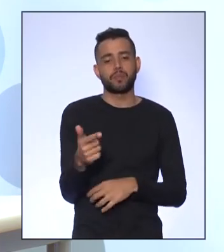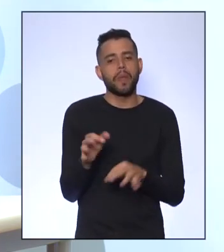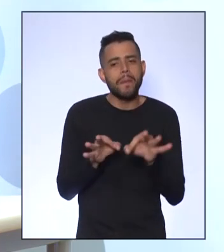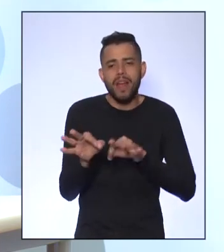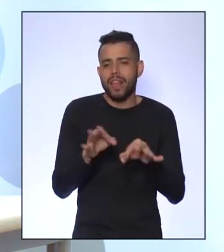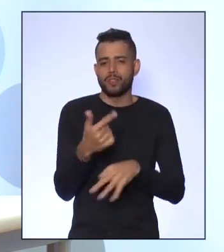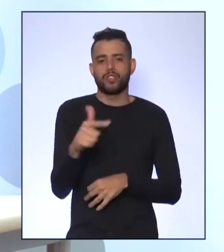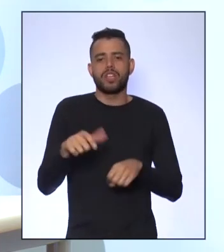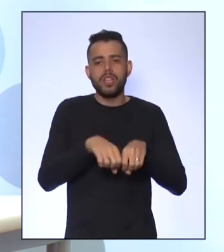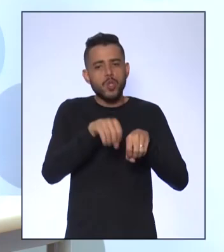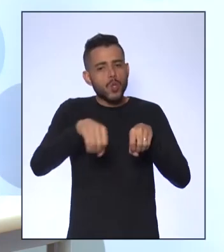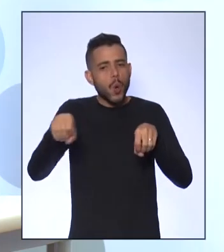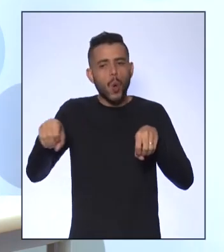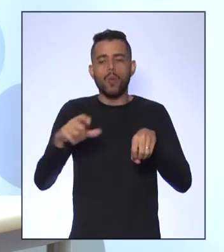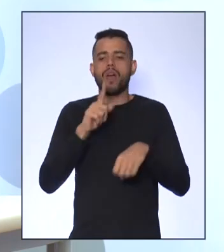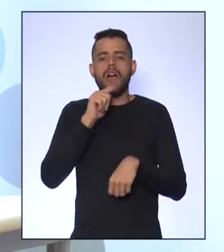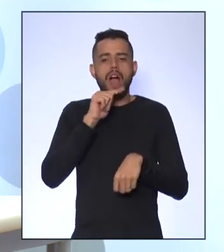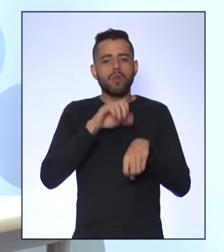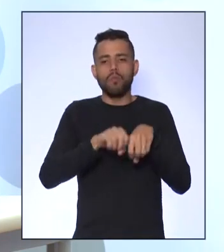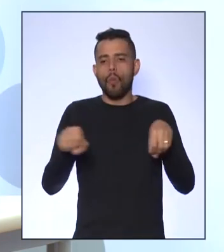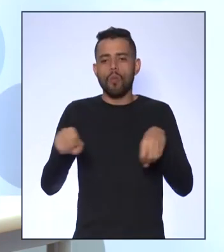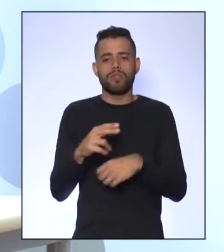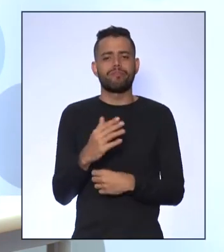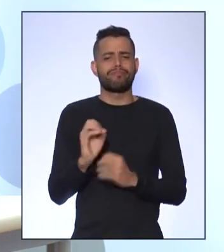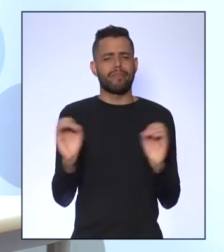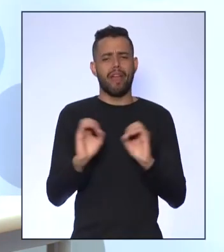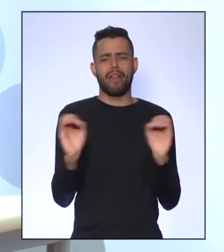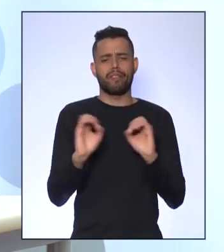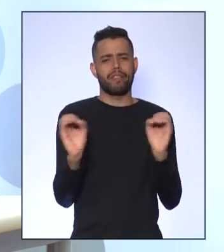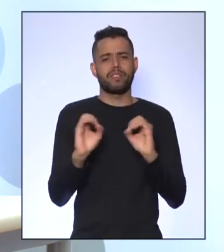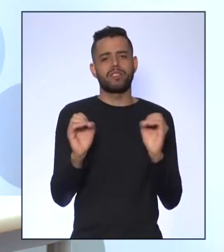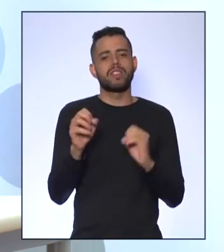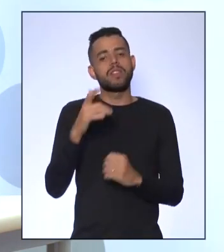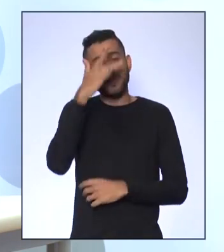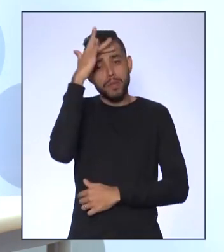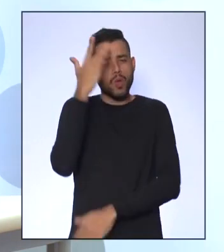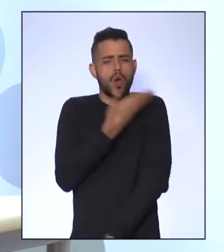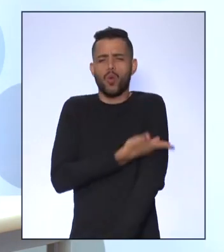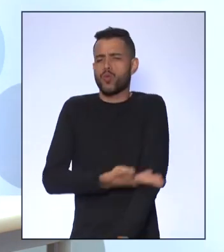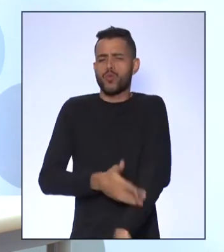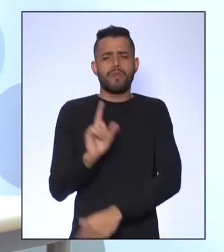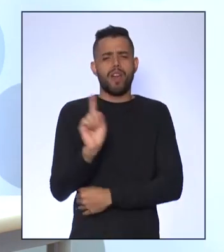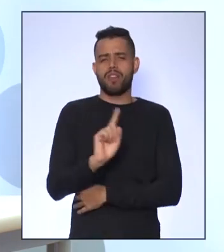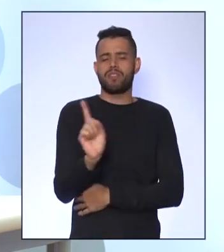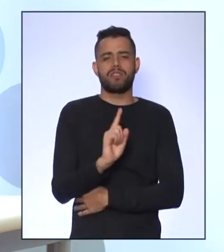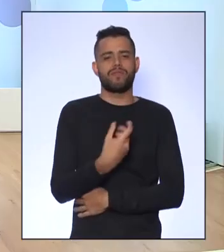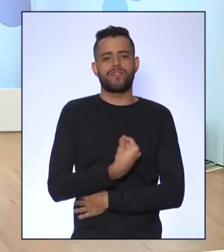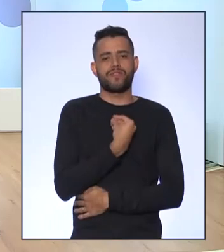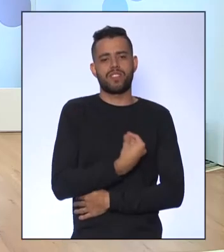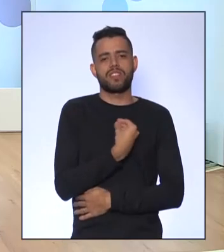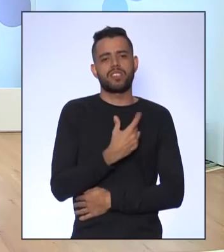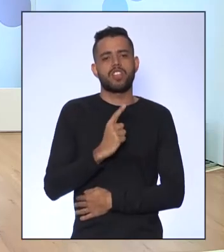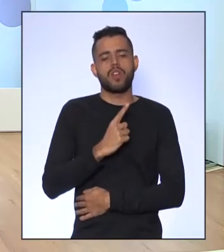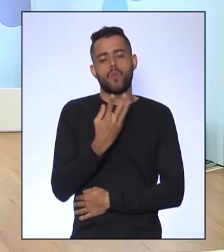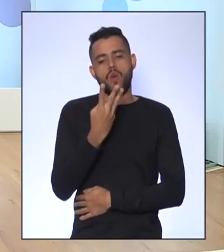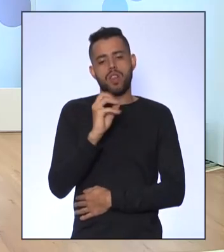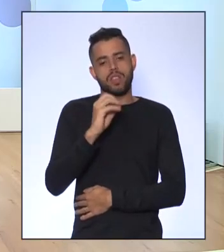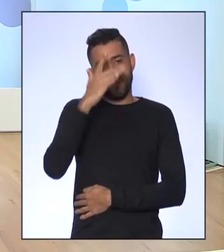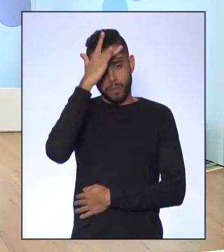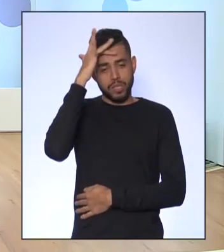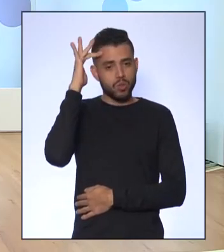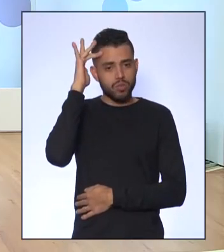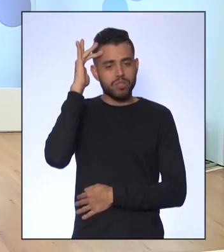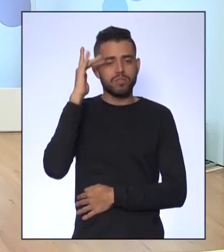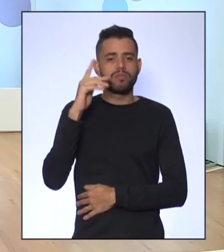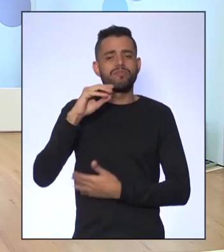tinham esgoto, elas não tinham água encanada. As pessoas elas não estavam acostumadas a viver dessa forma. Eram 40 pessoas vivendo numa casa sem